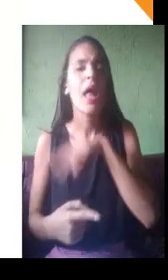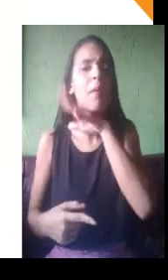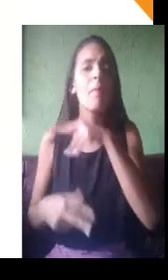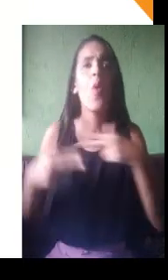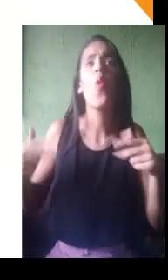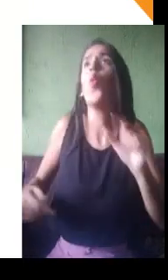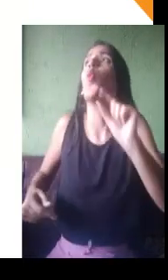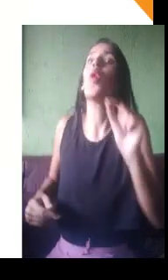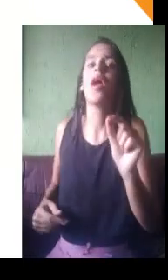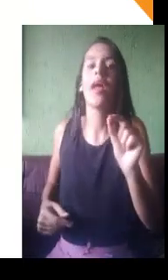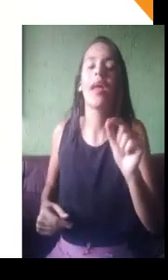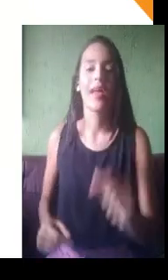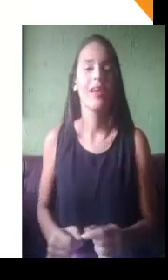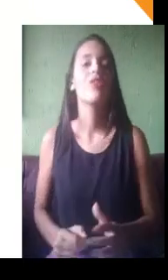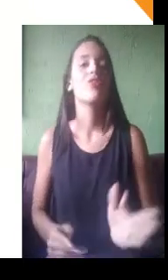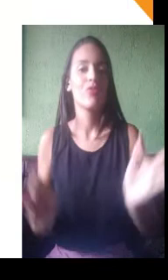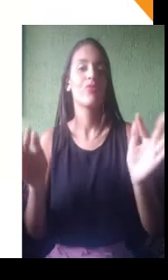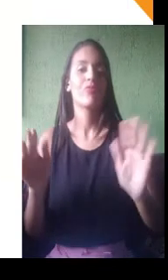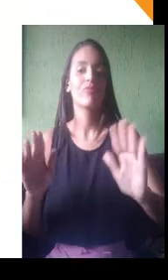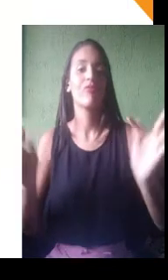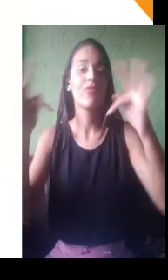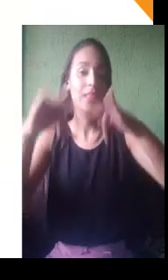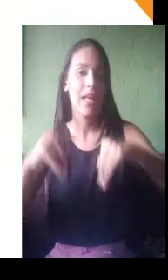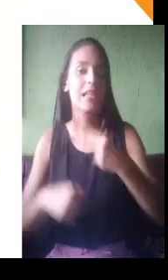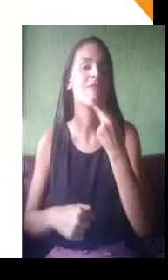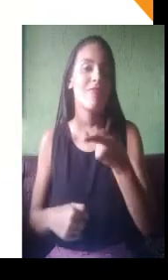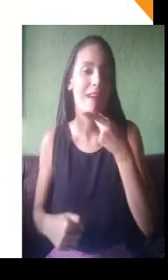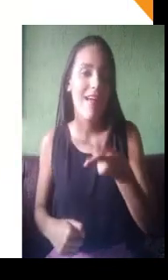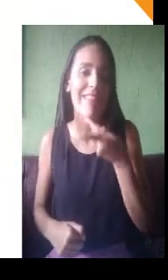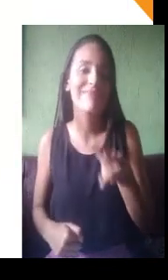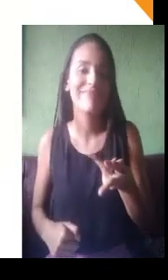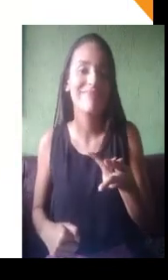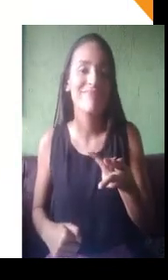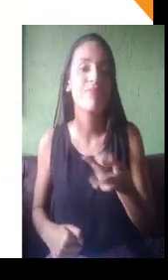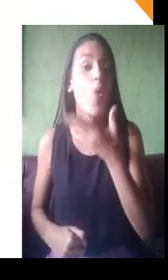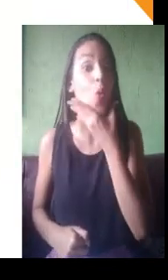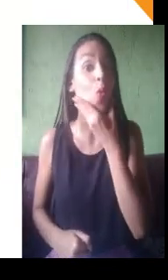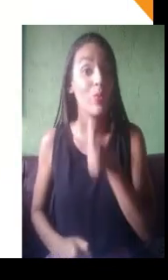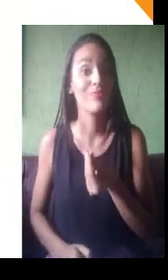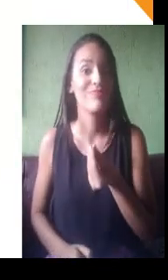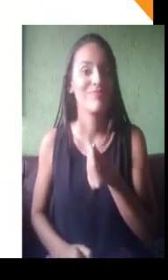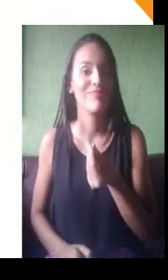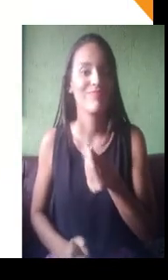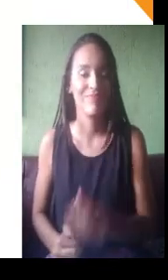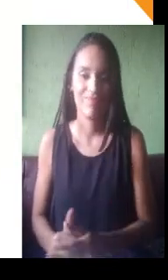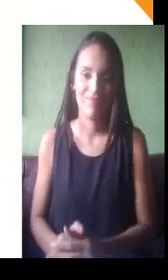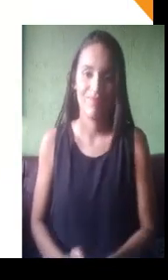esse bicho não como um animal, mas como um homem. Ou seja, ele caracteriza, ele apresenta características